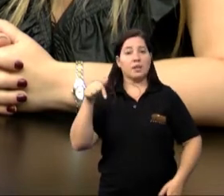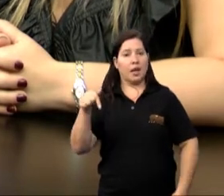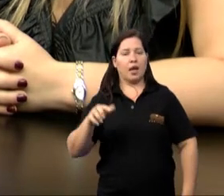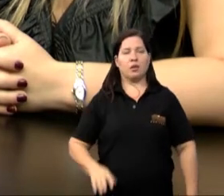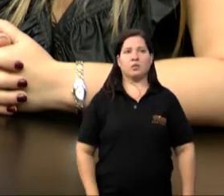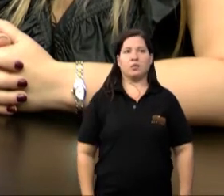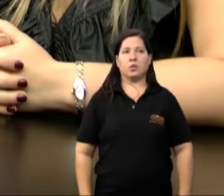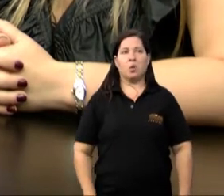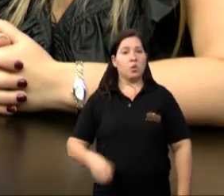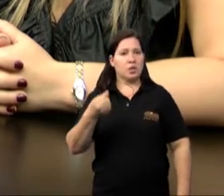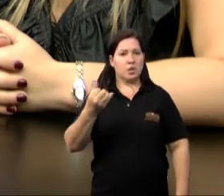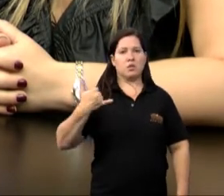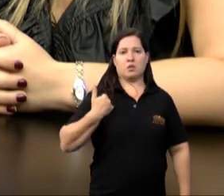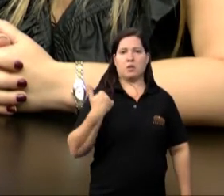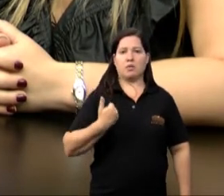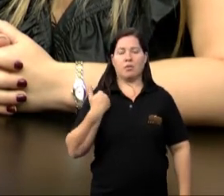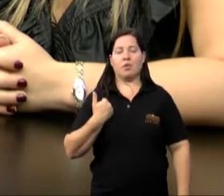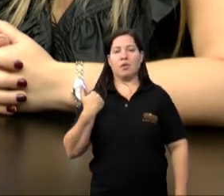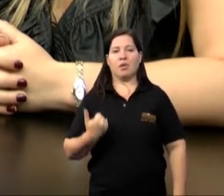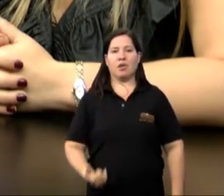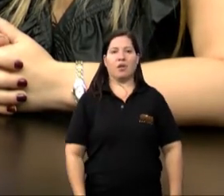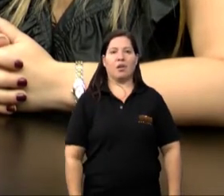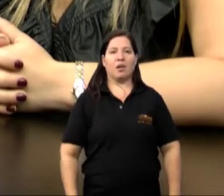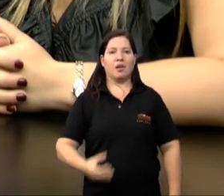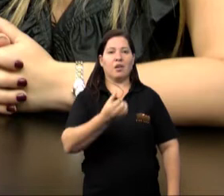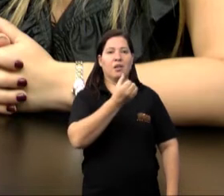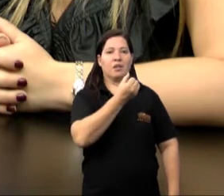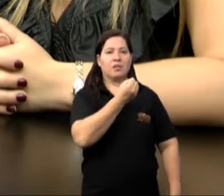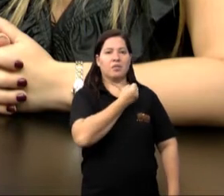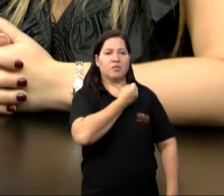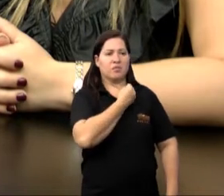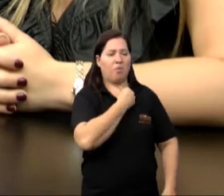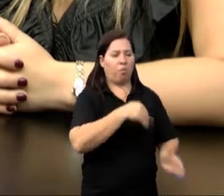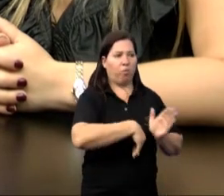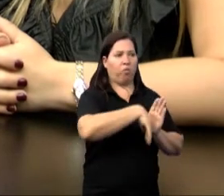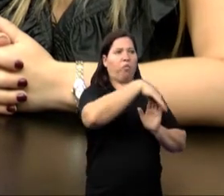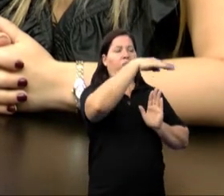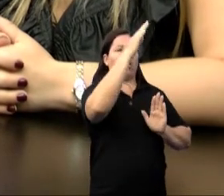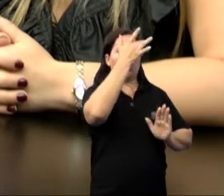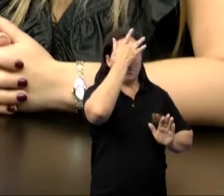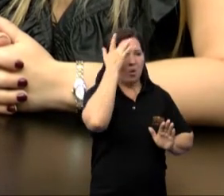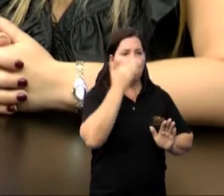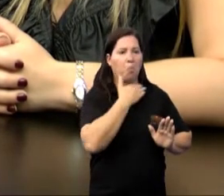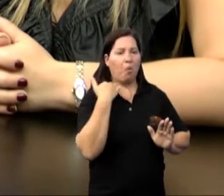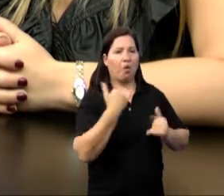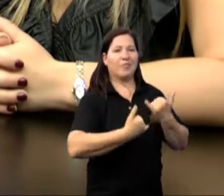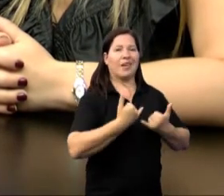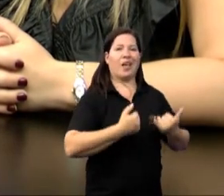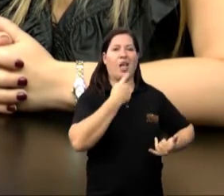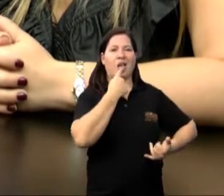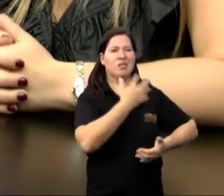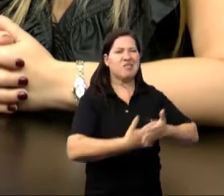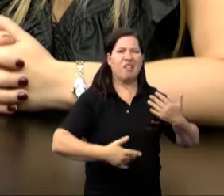recompensa é conseguir números maiores por número de pessoas mortas durante o jogo, com sangue,